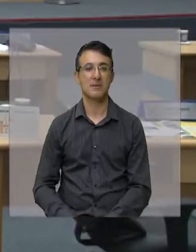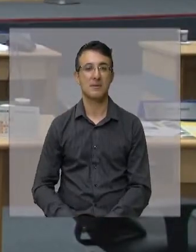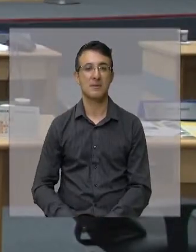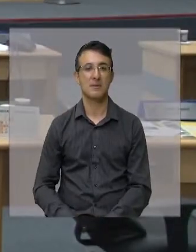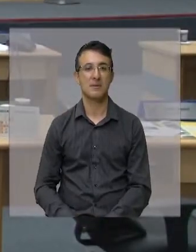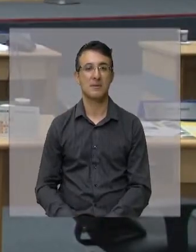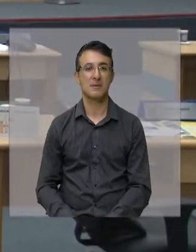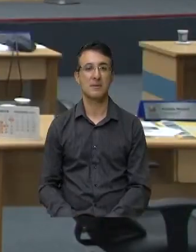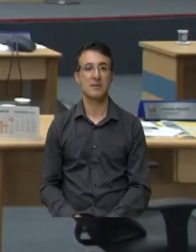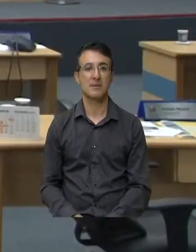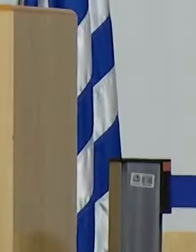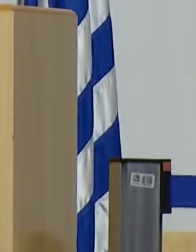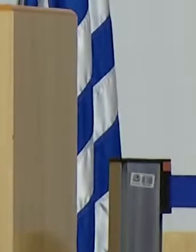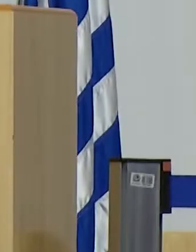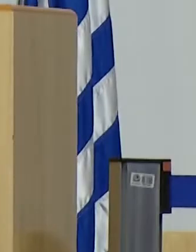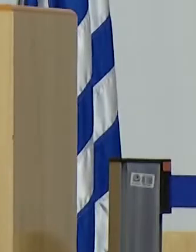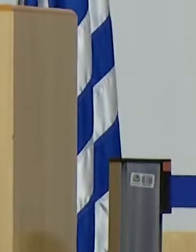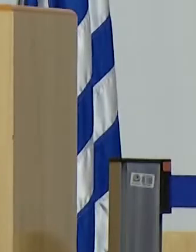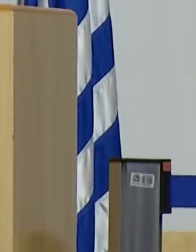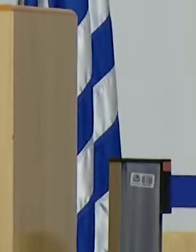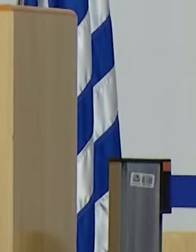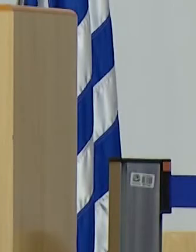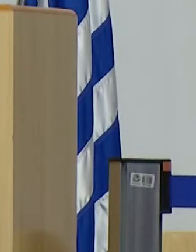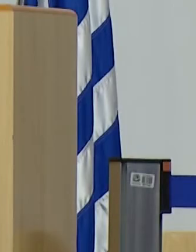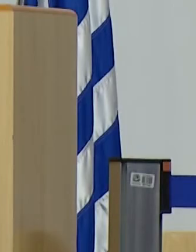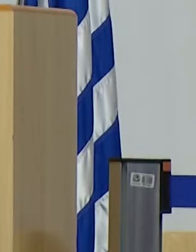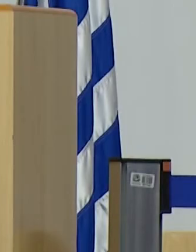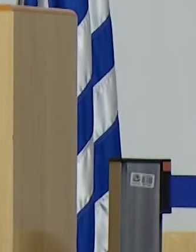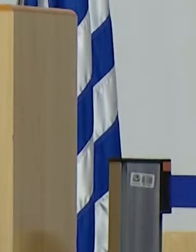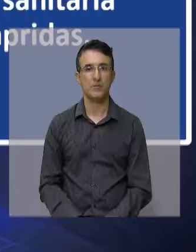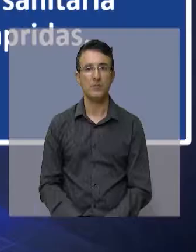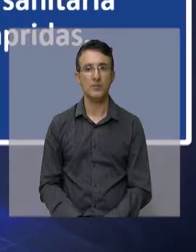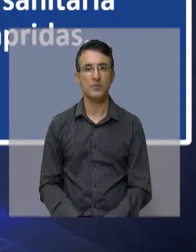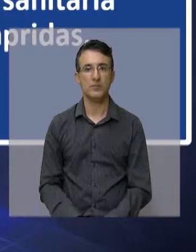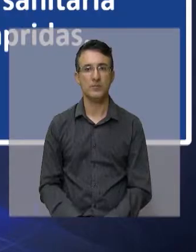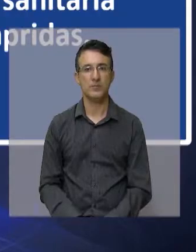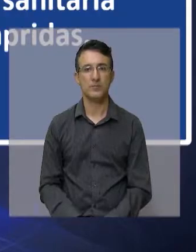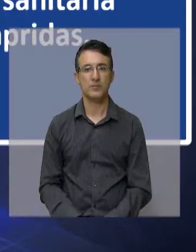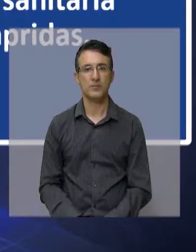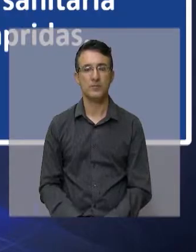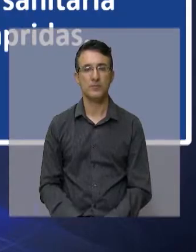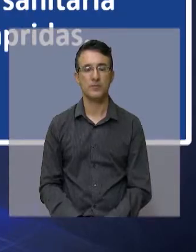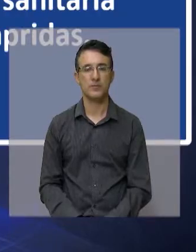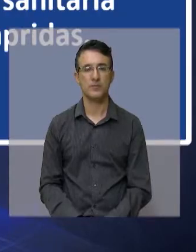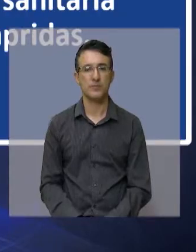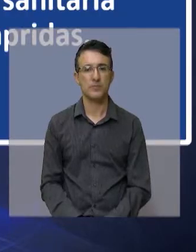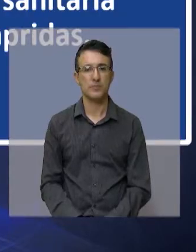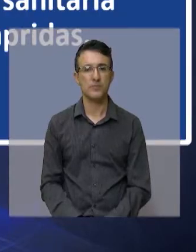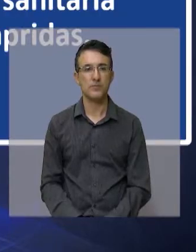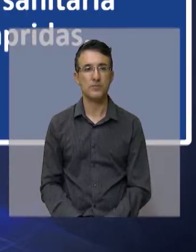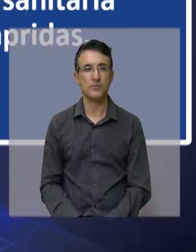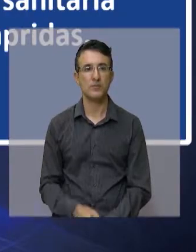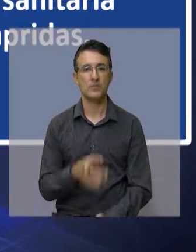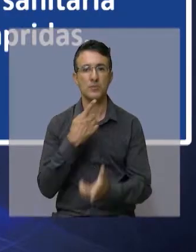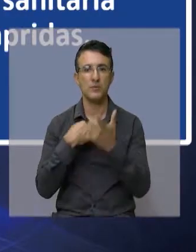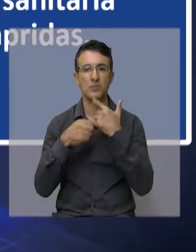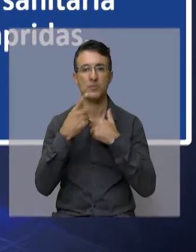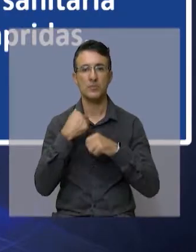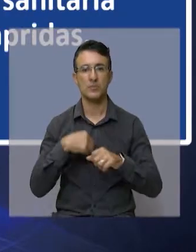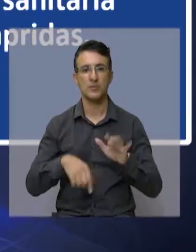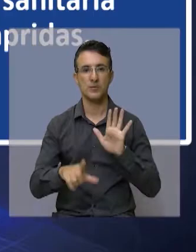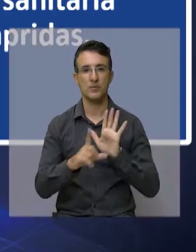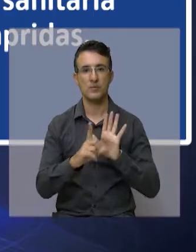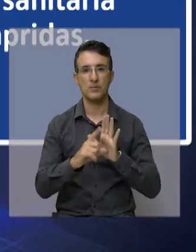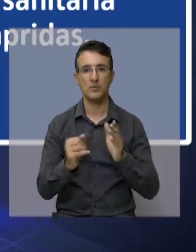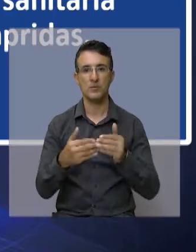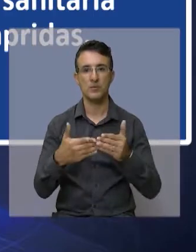à Covid-19. Quanto à saúde, o vereador Dr. José Cláudio reforçou a importância do respeito às medidas